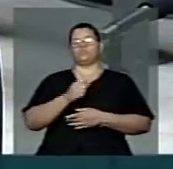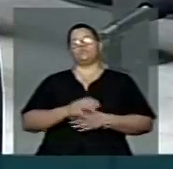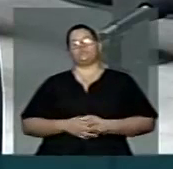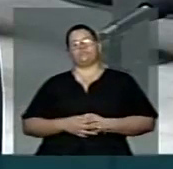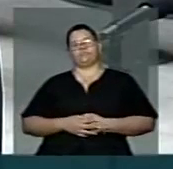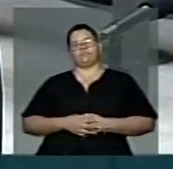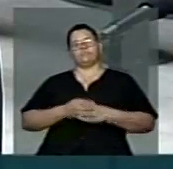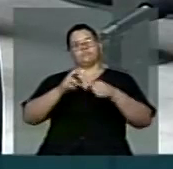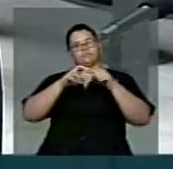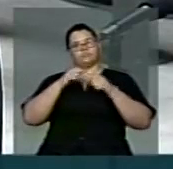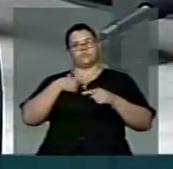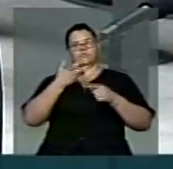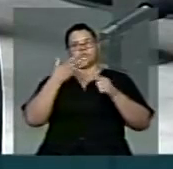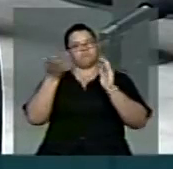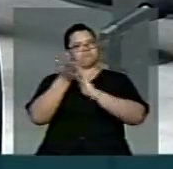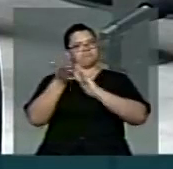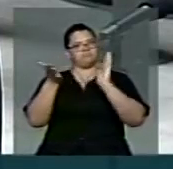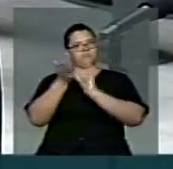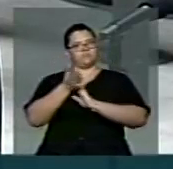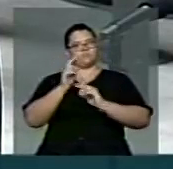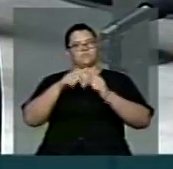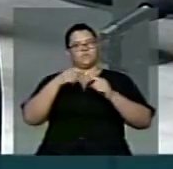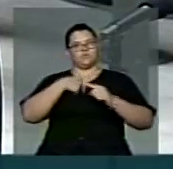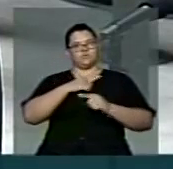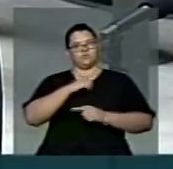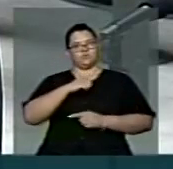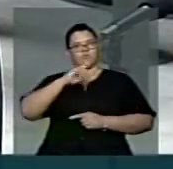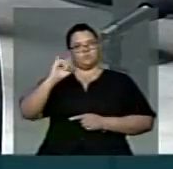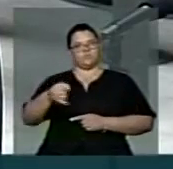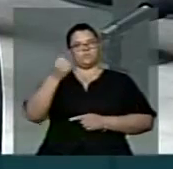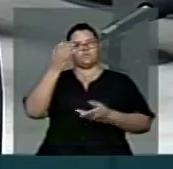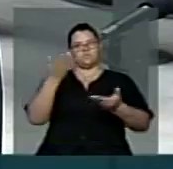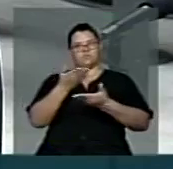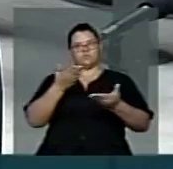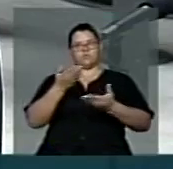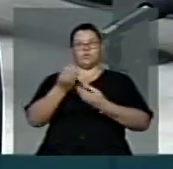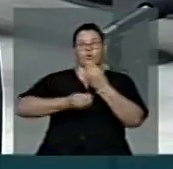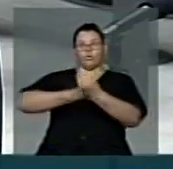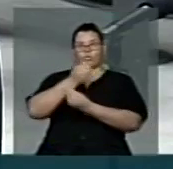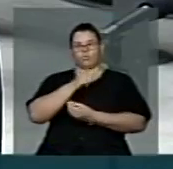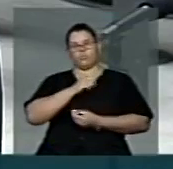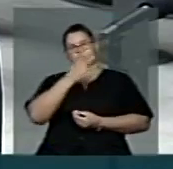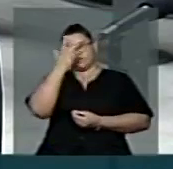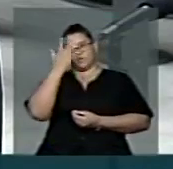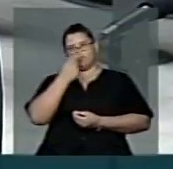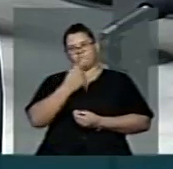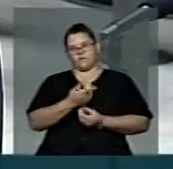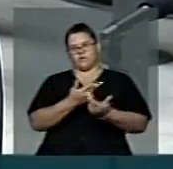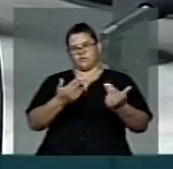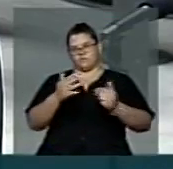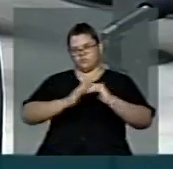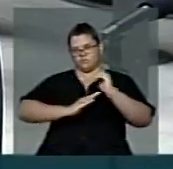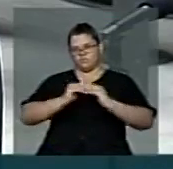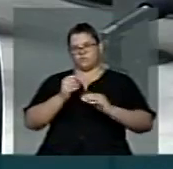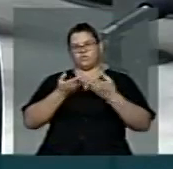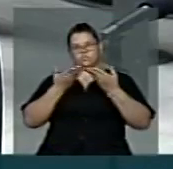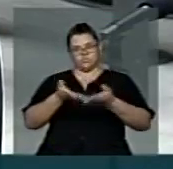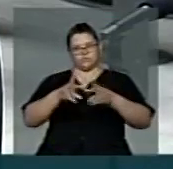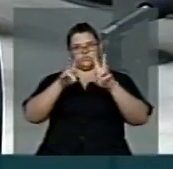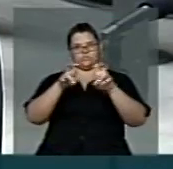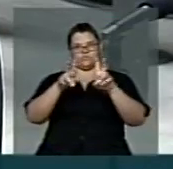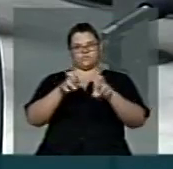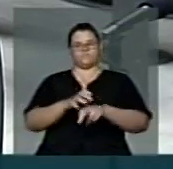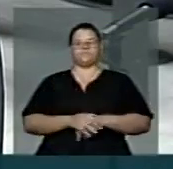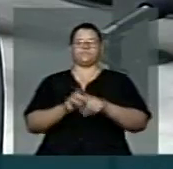com a oportunidade do assunto, com a maneira como ele está sendo abordado, e me solidarizar, principalmente, de encerrar